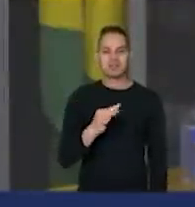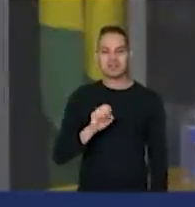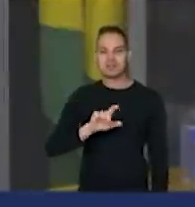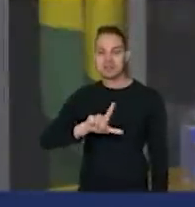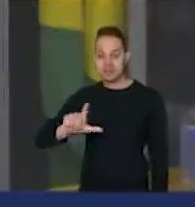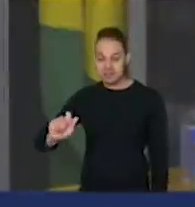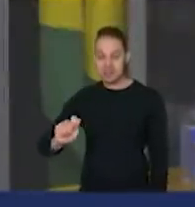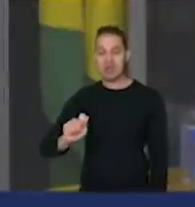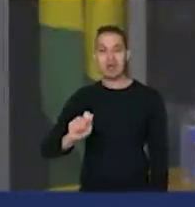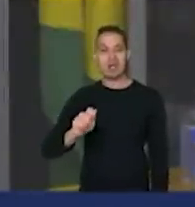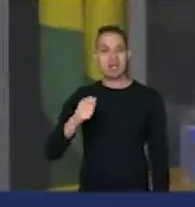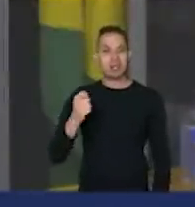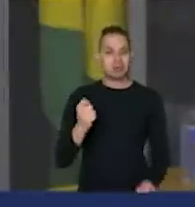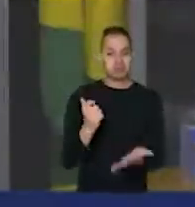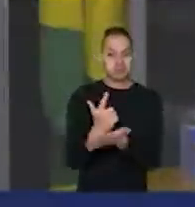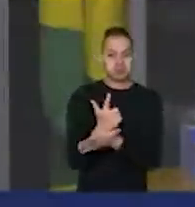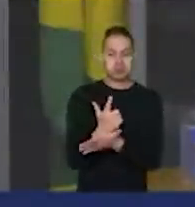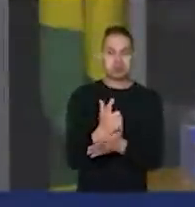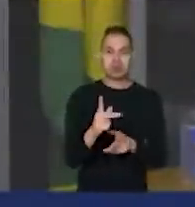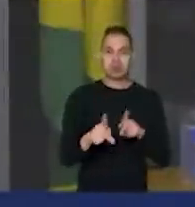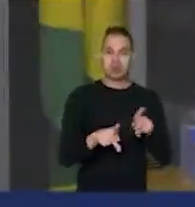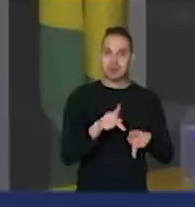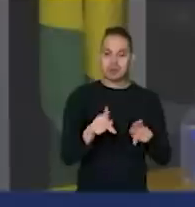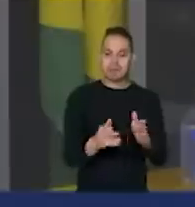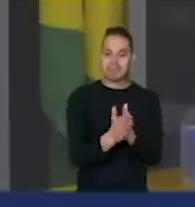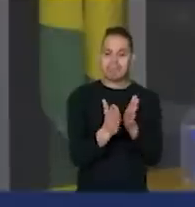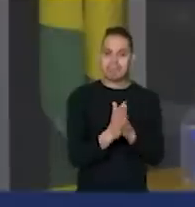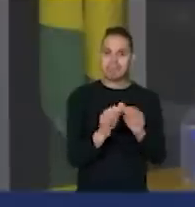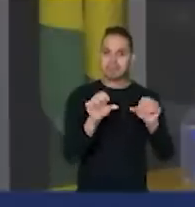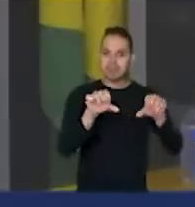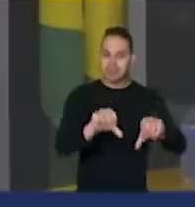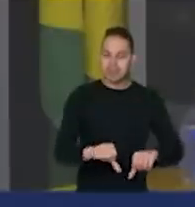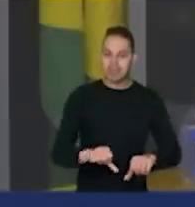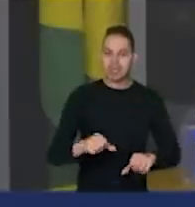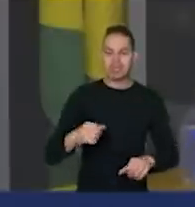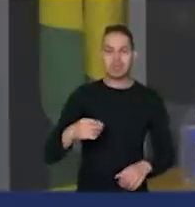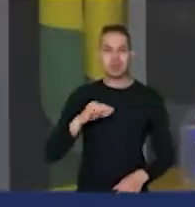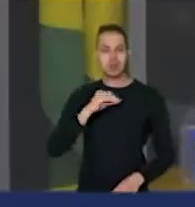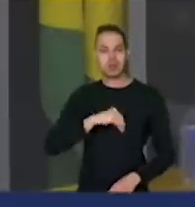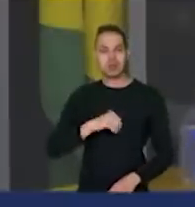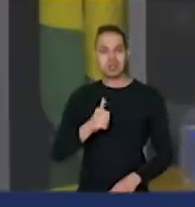para um sujeito que já tem uma renda superior a 10, 15, 20 mil reais.